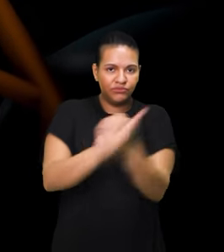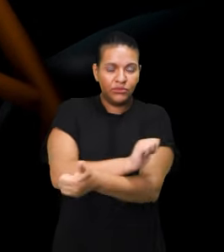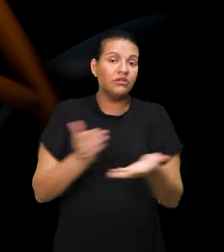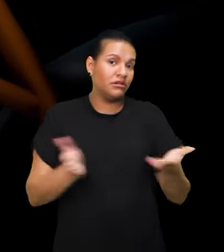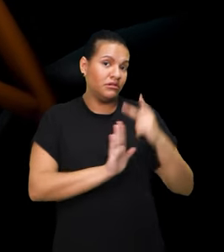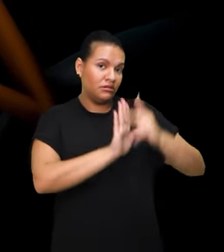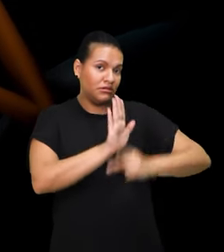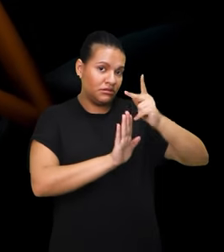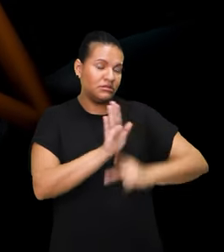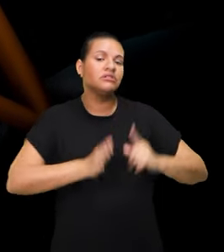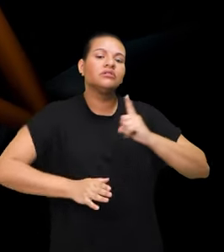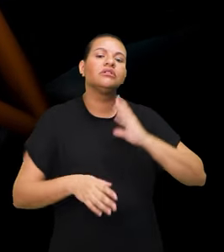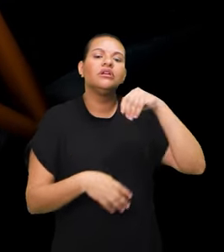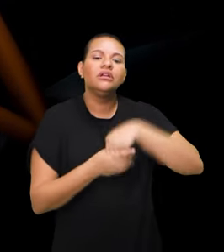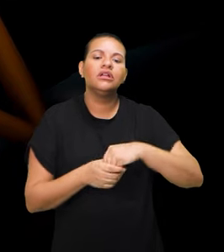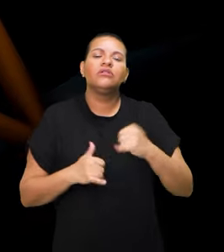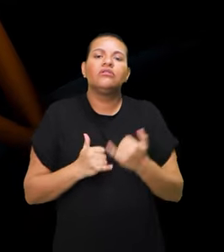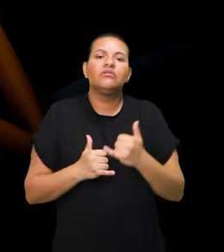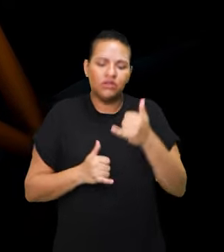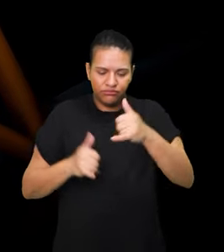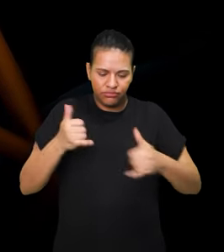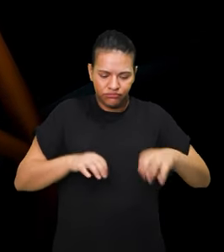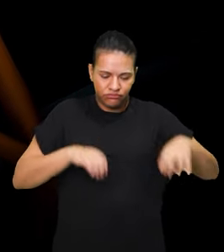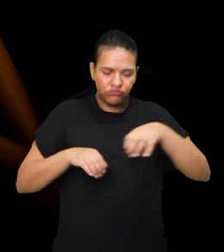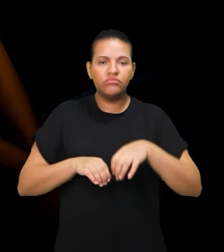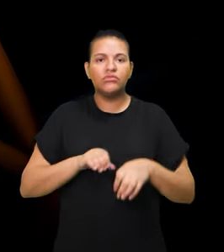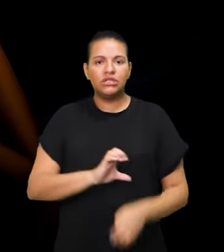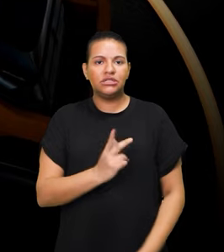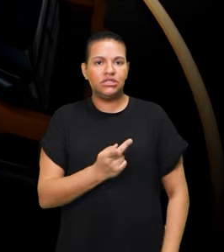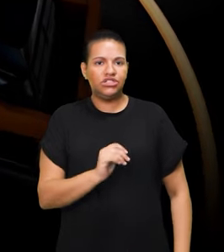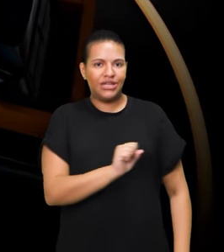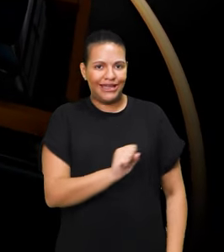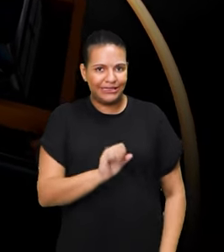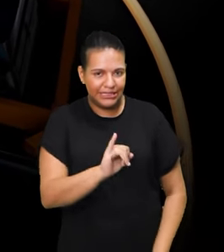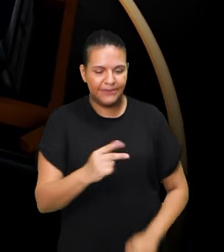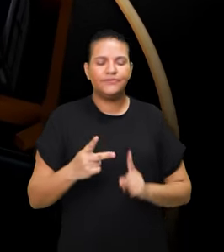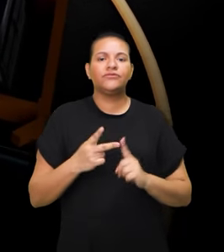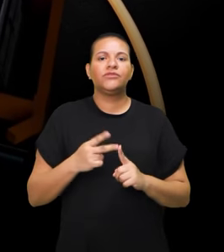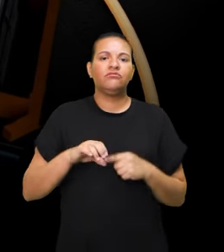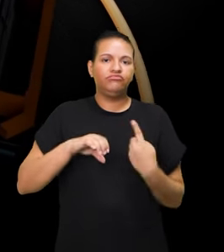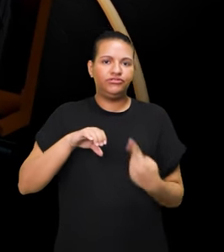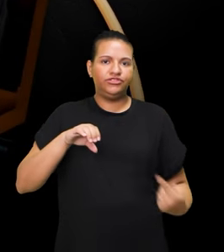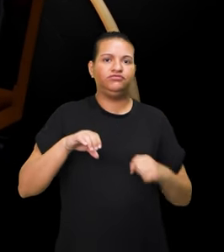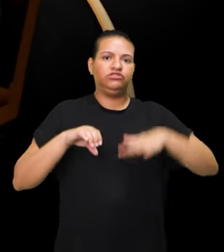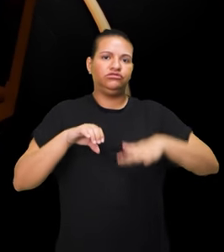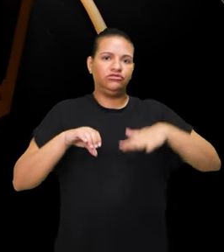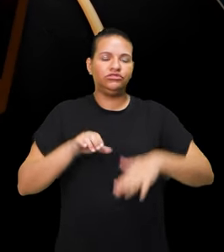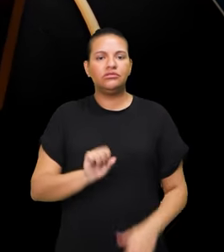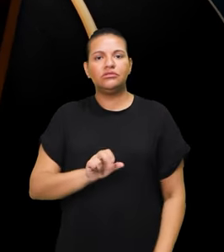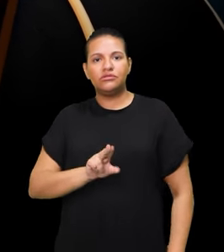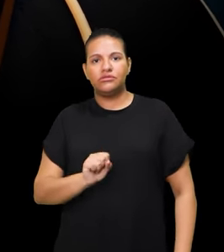né dentro desse novo projeto temos componentes no motor na parte do chassi alguns itens de suspensão